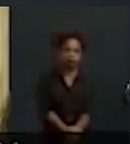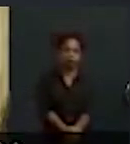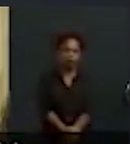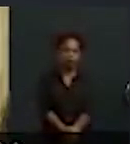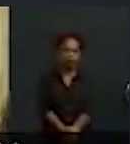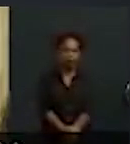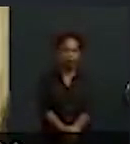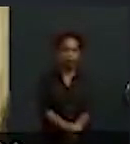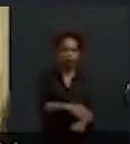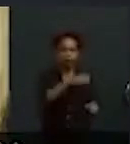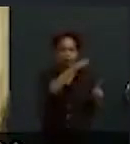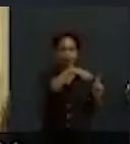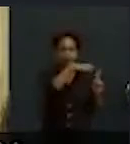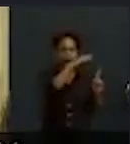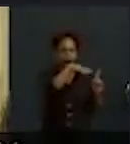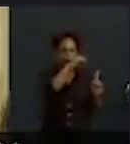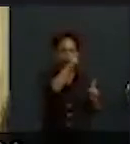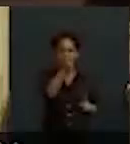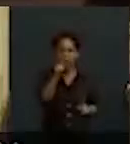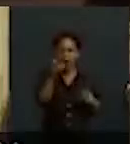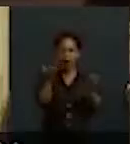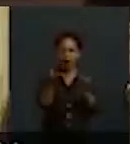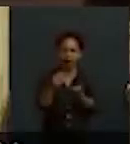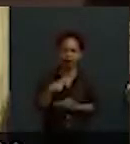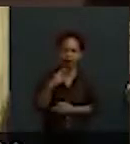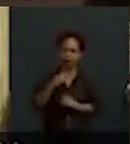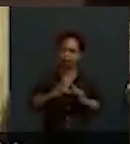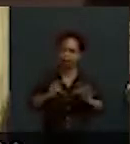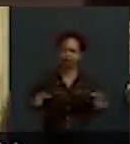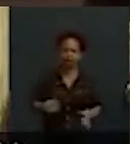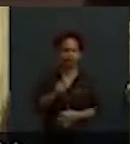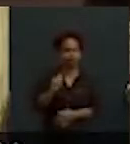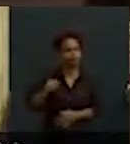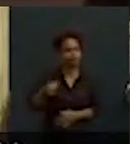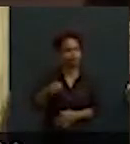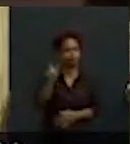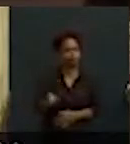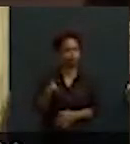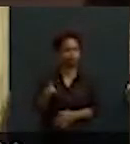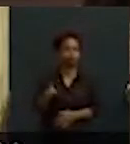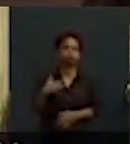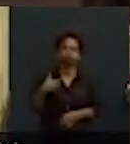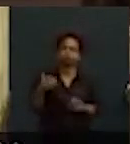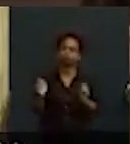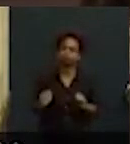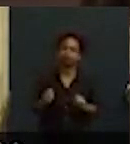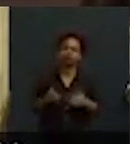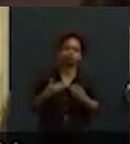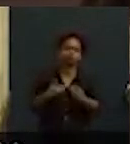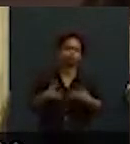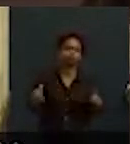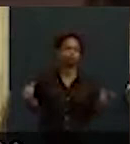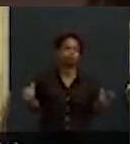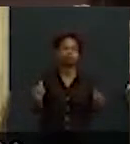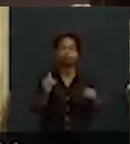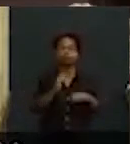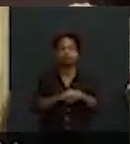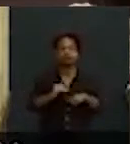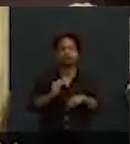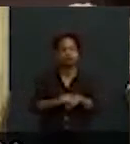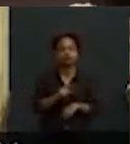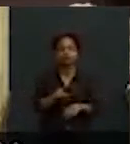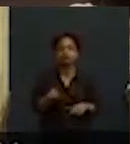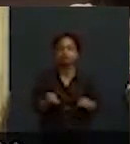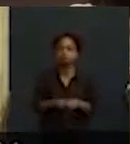Nosso próximo homenageado é pessoa simples, acessível, cordial, porém de